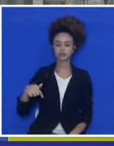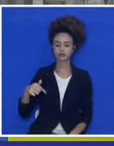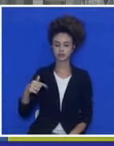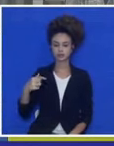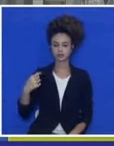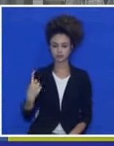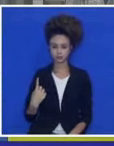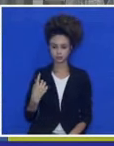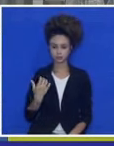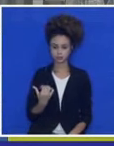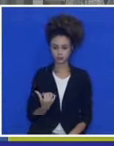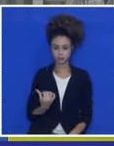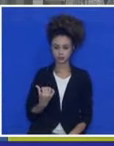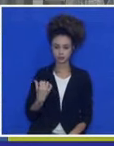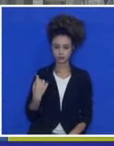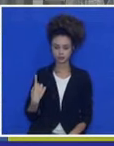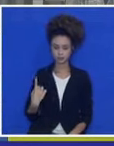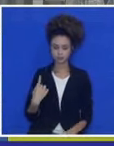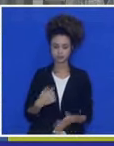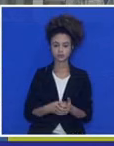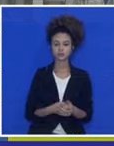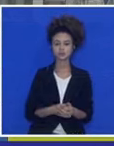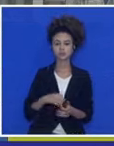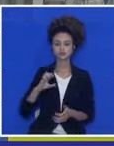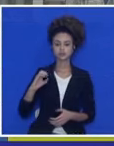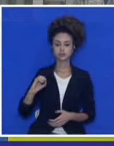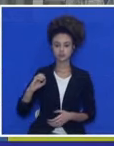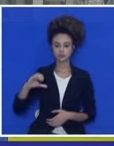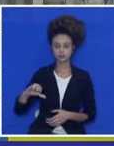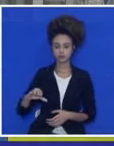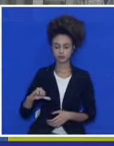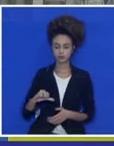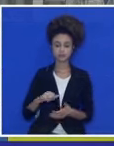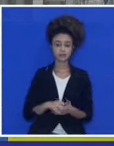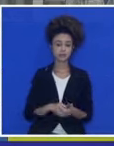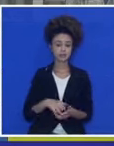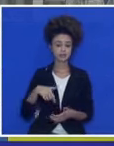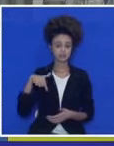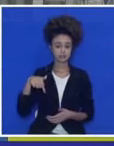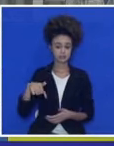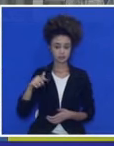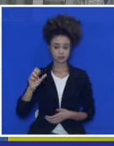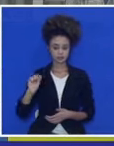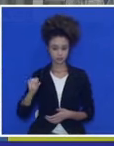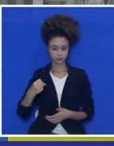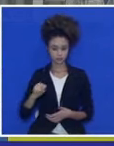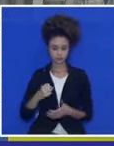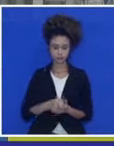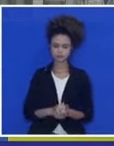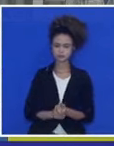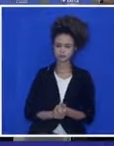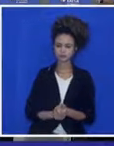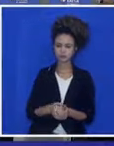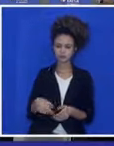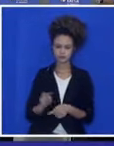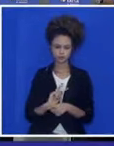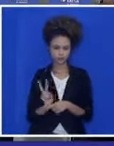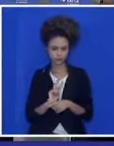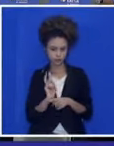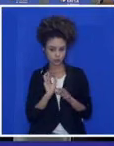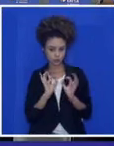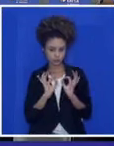71, 61, ou 61, 09 e 78. Os auditores